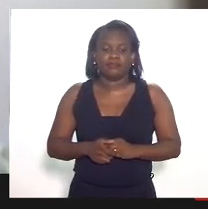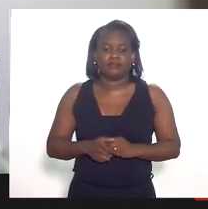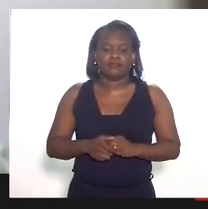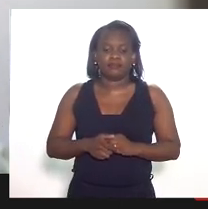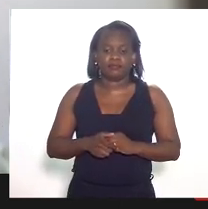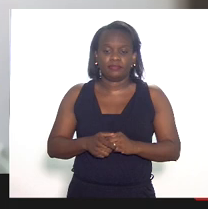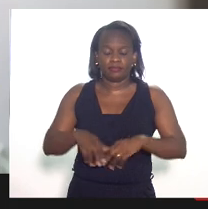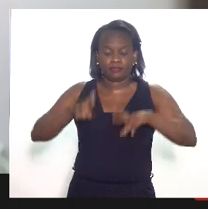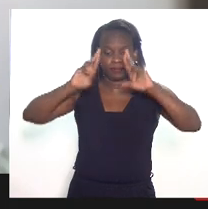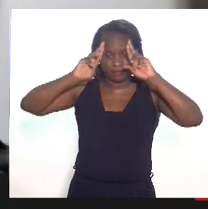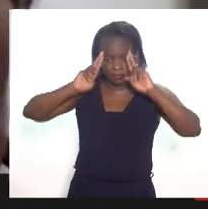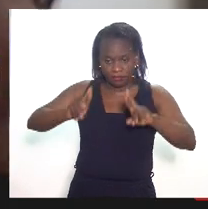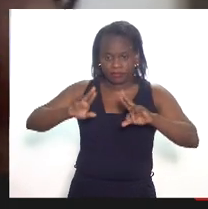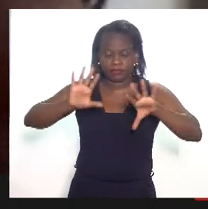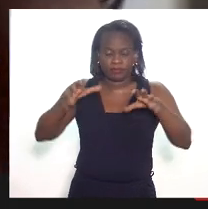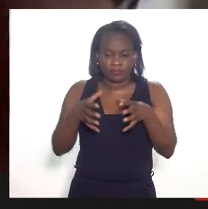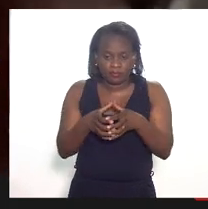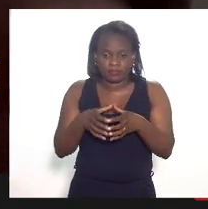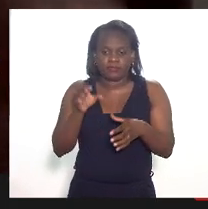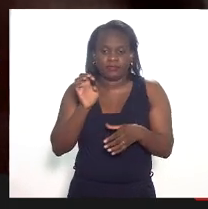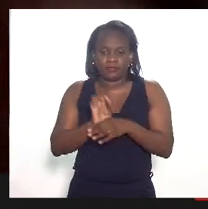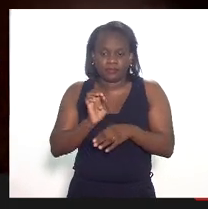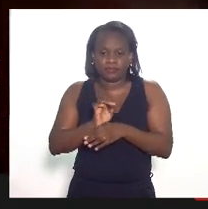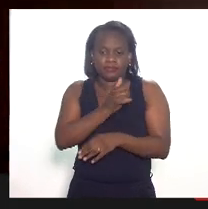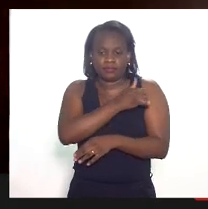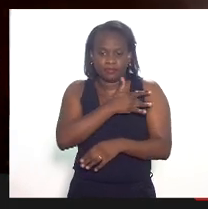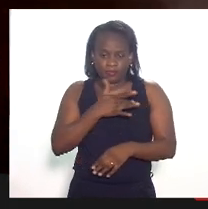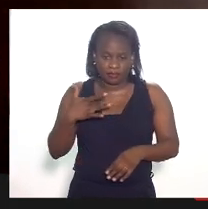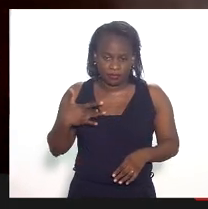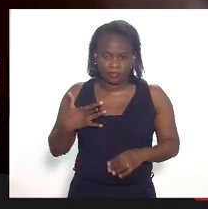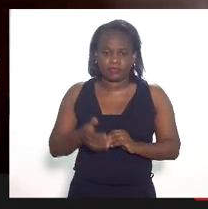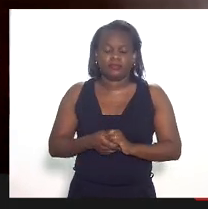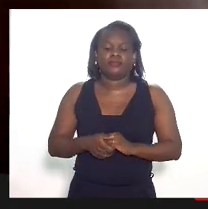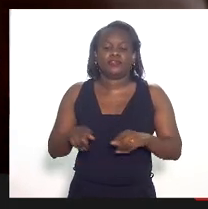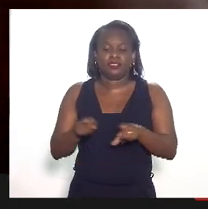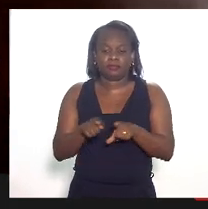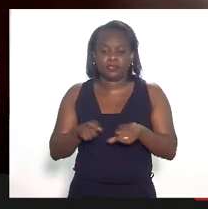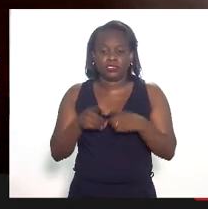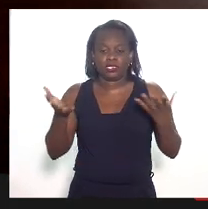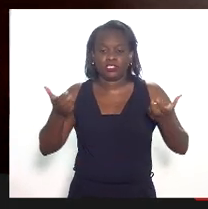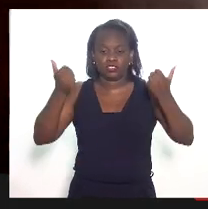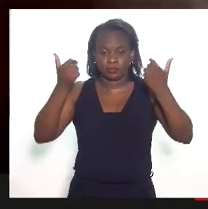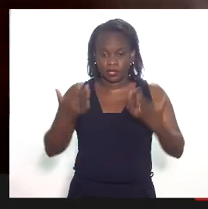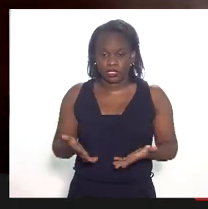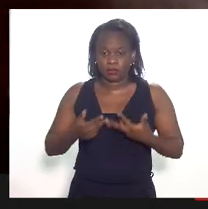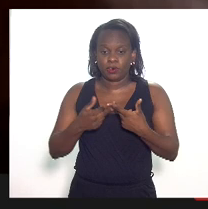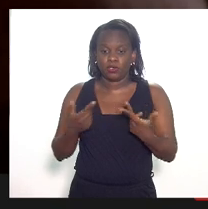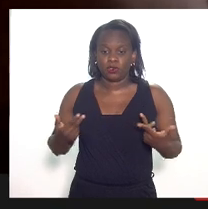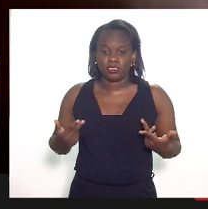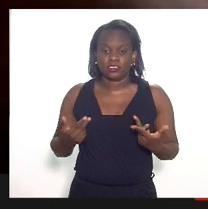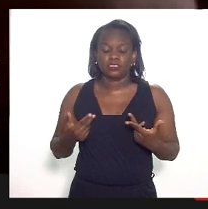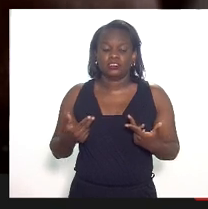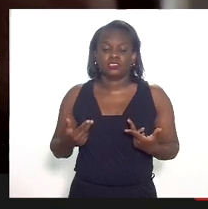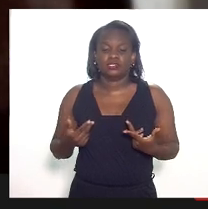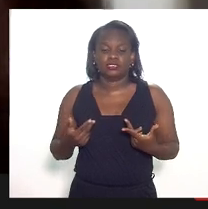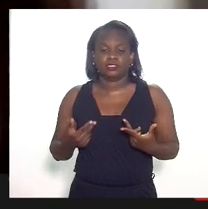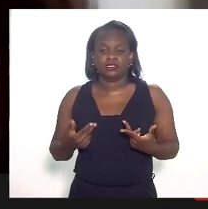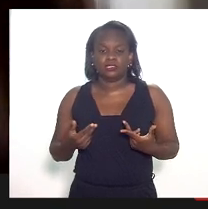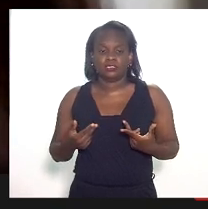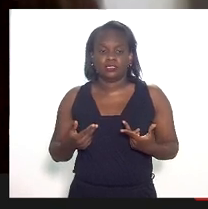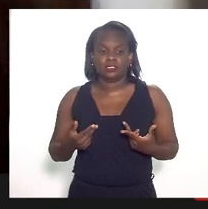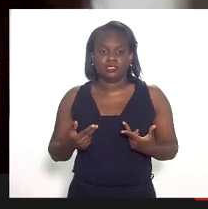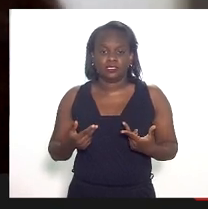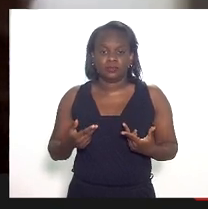O respeito do Conselho Estadual de Saúde. Eu queria destacar uma coisa,